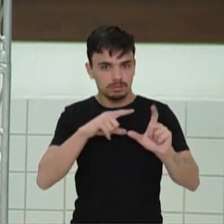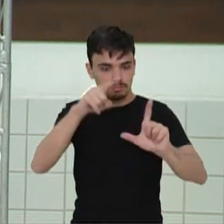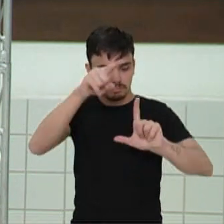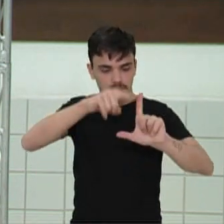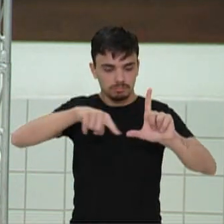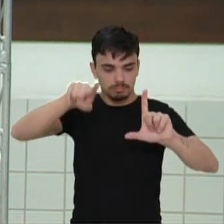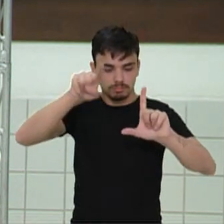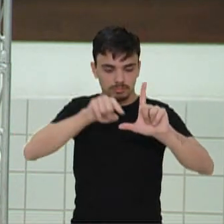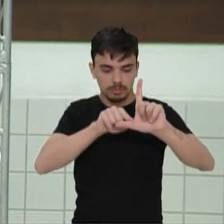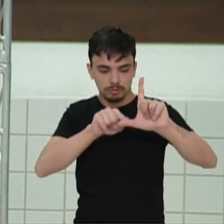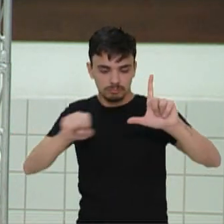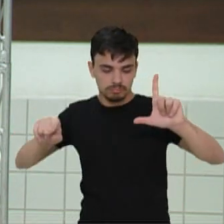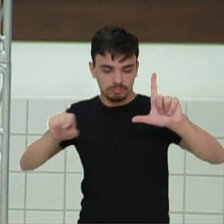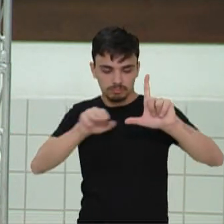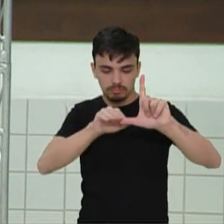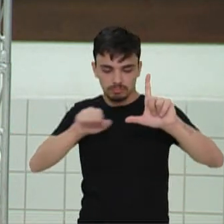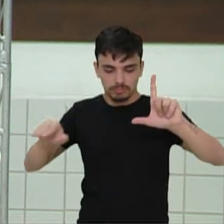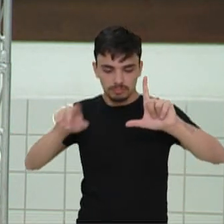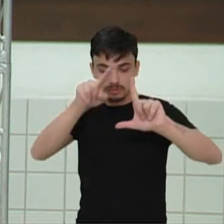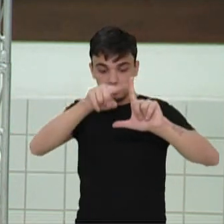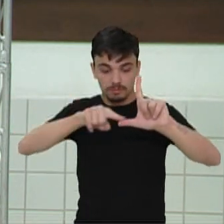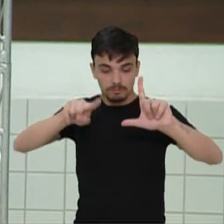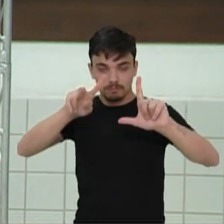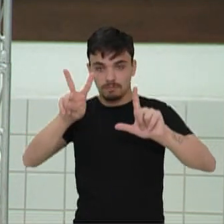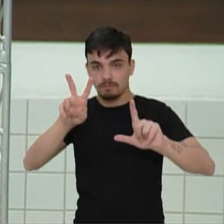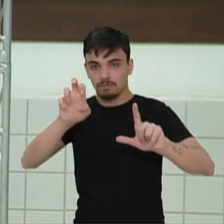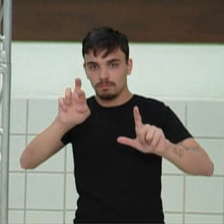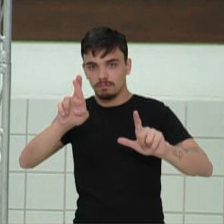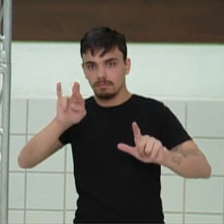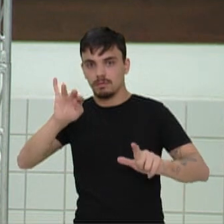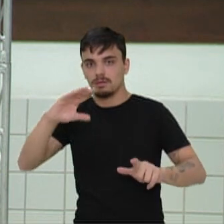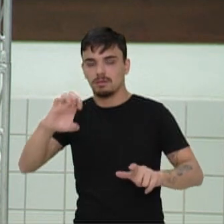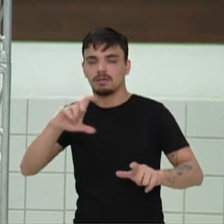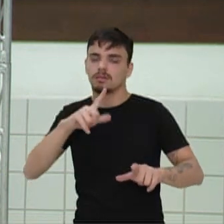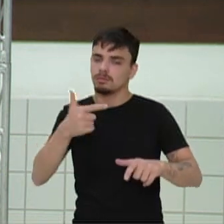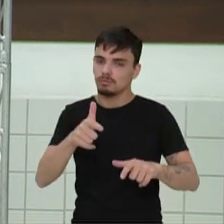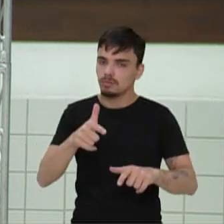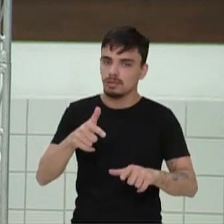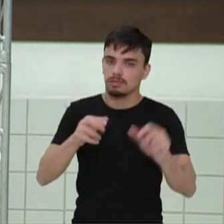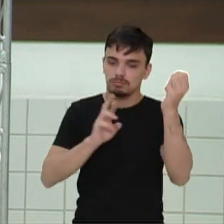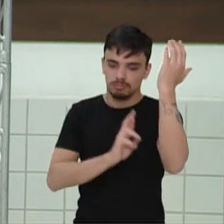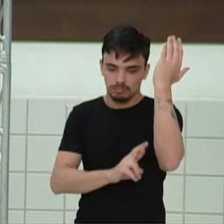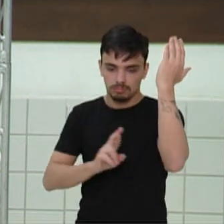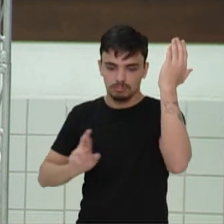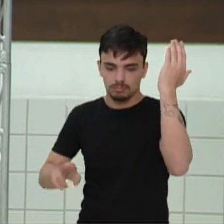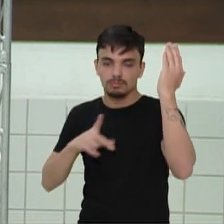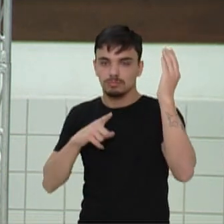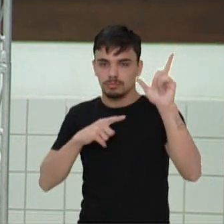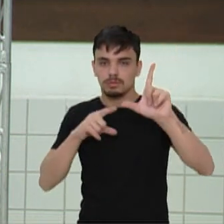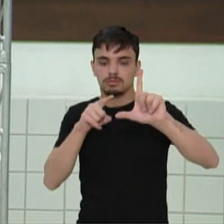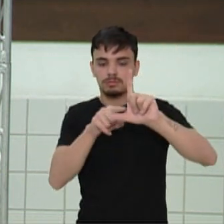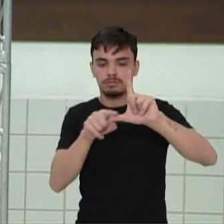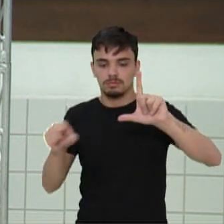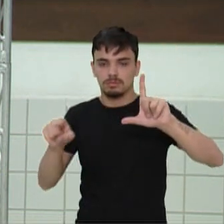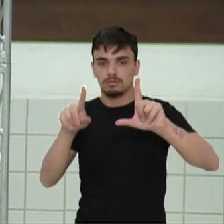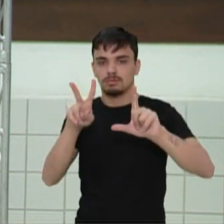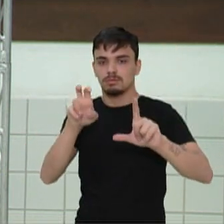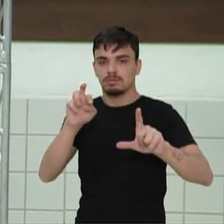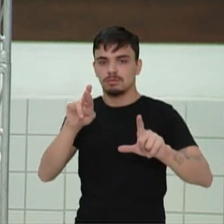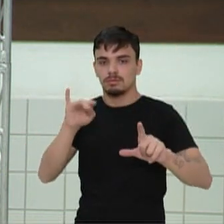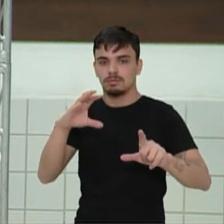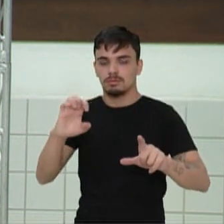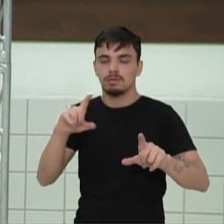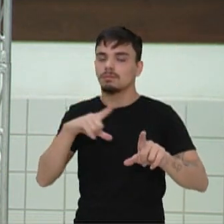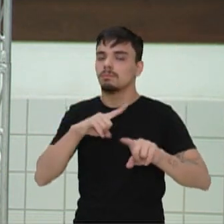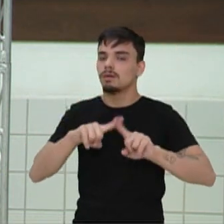Vértice. Vértice toda a parábola vai ter. Mesmo que ela não tenha raiz, ela vai ter vértice. Isso é importante. Então, na minha